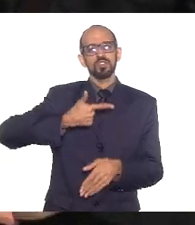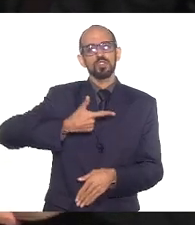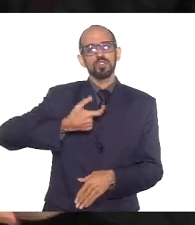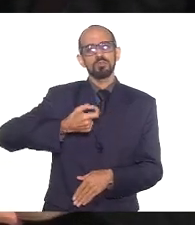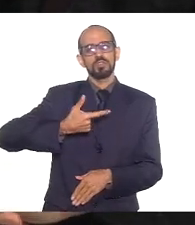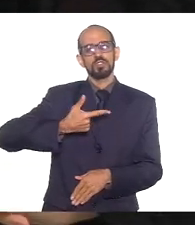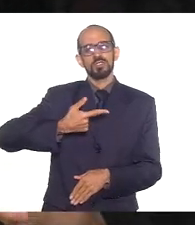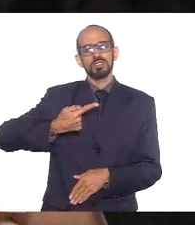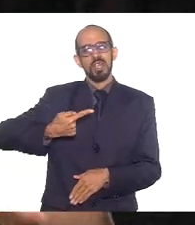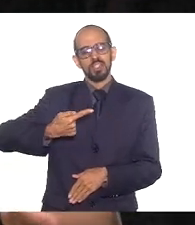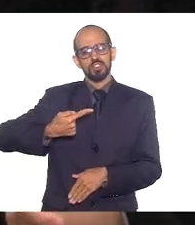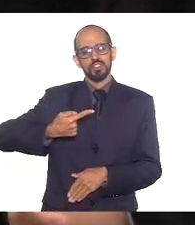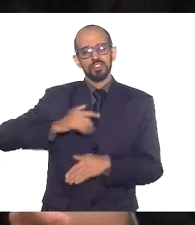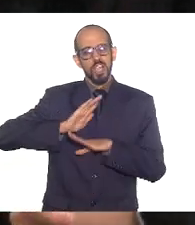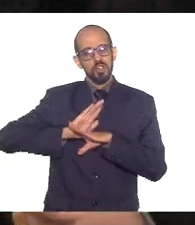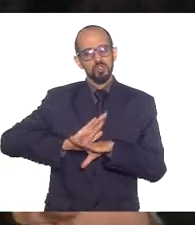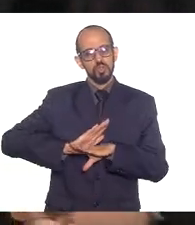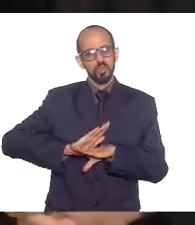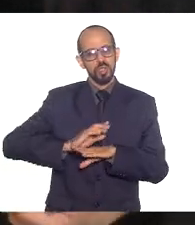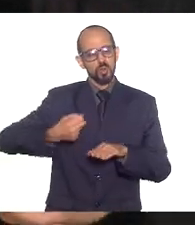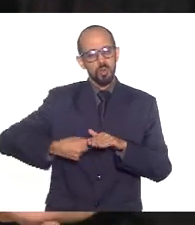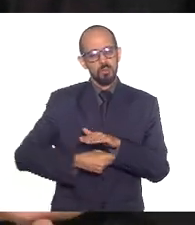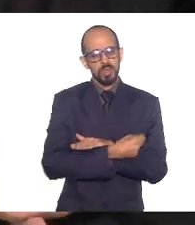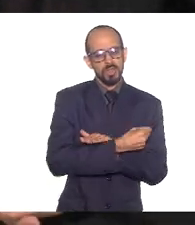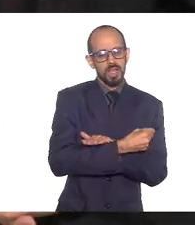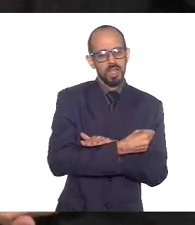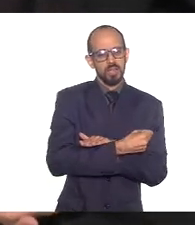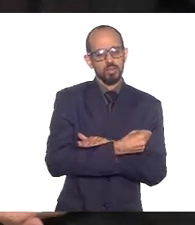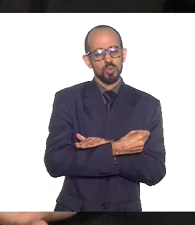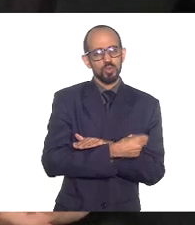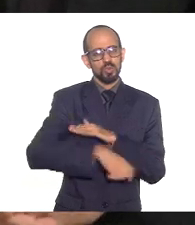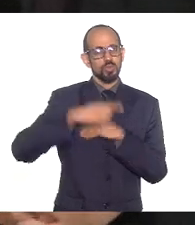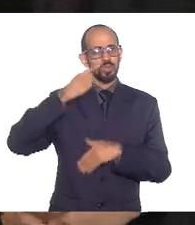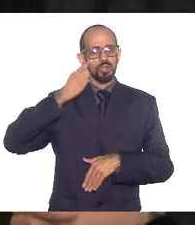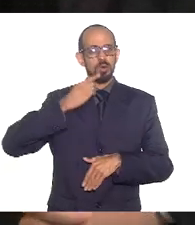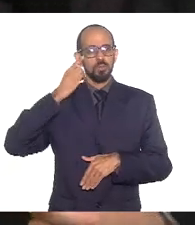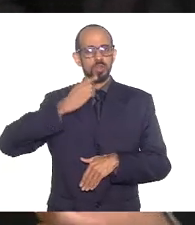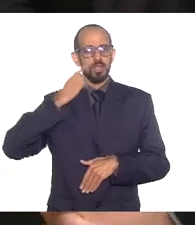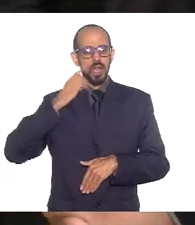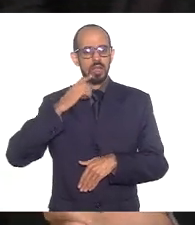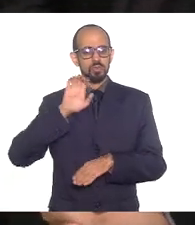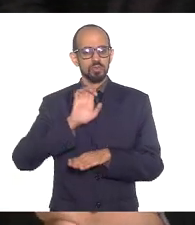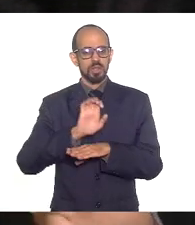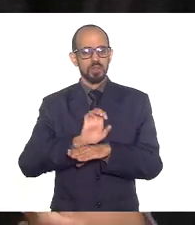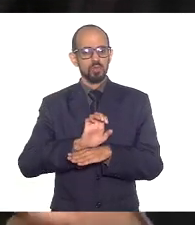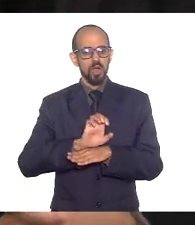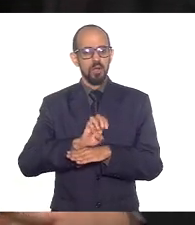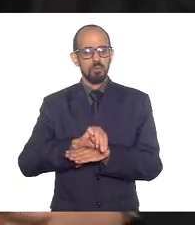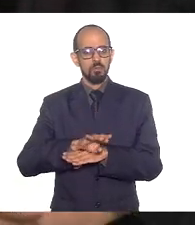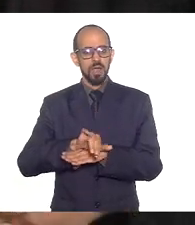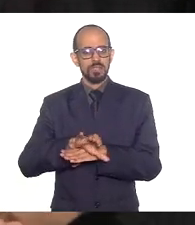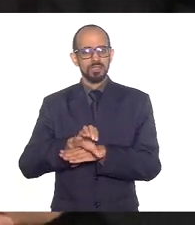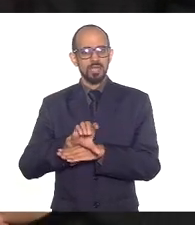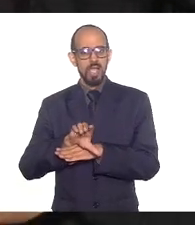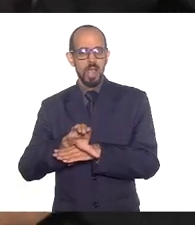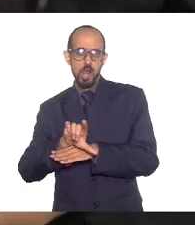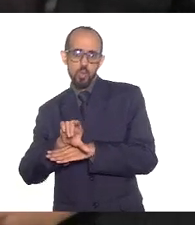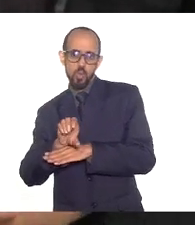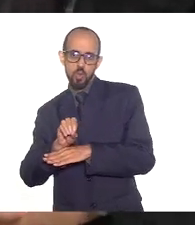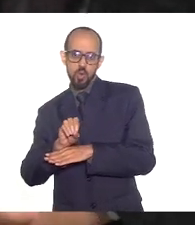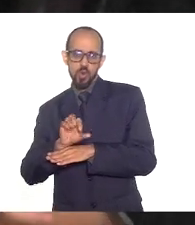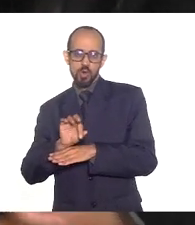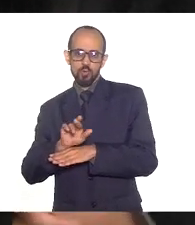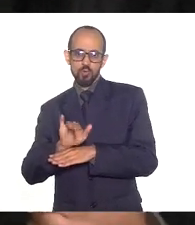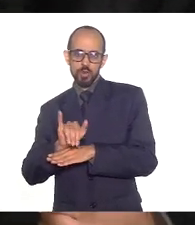2007 contribuindo com Mandato do deputado do então deputado estadual Marcelo freixo